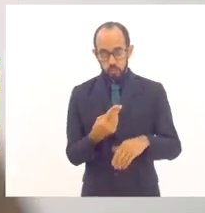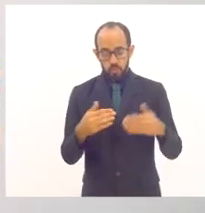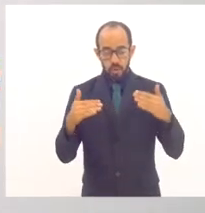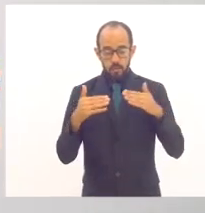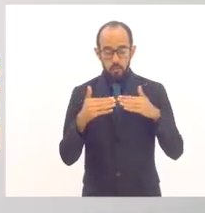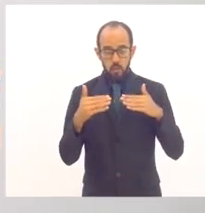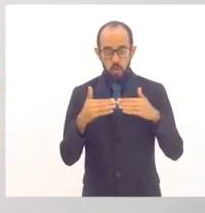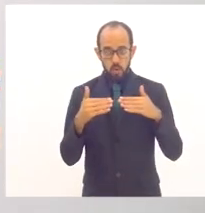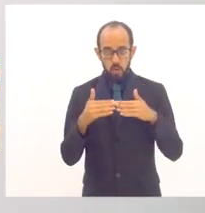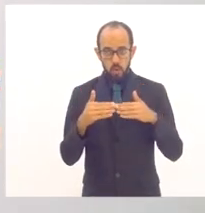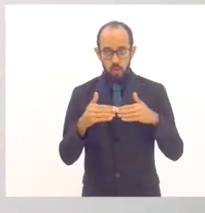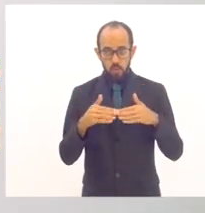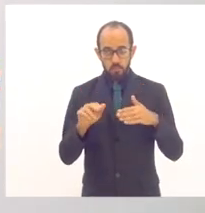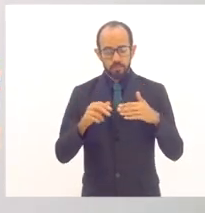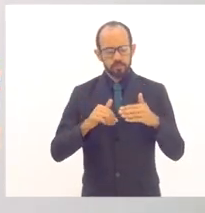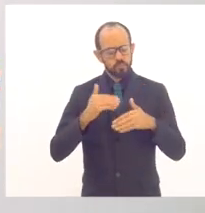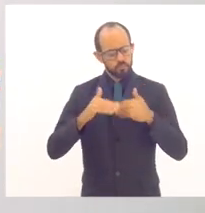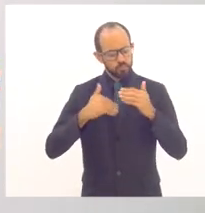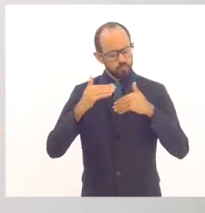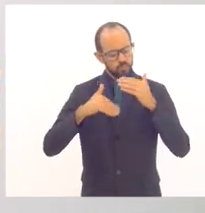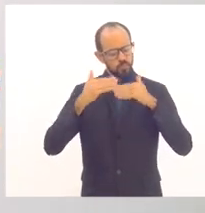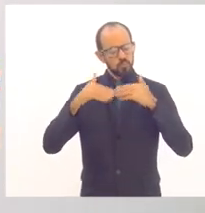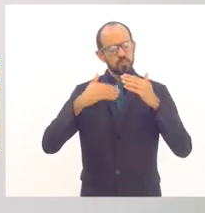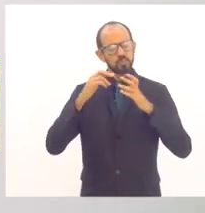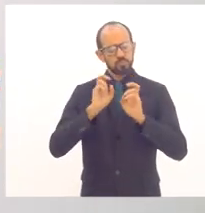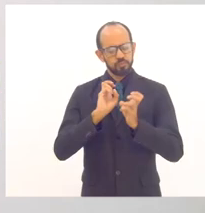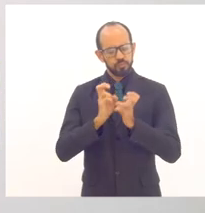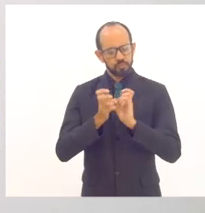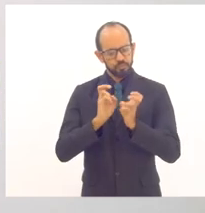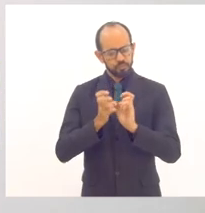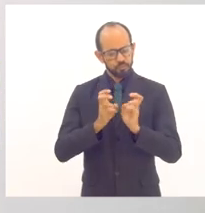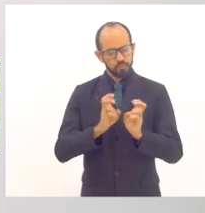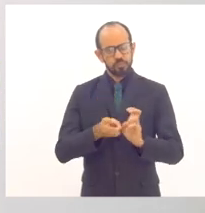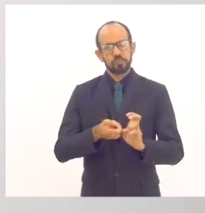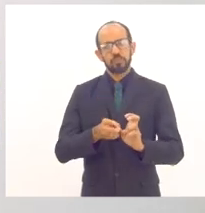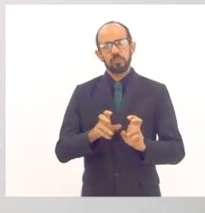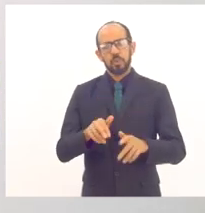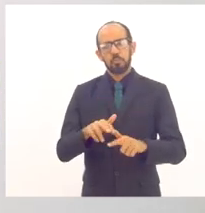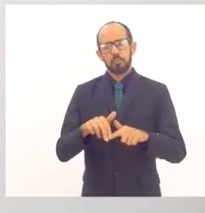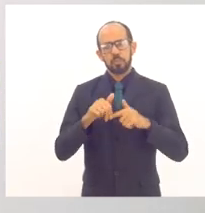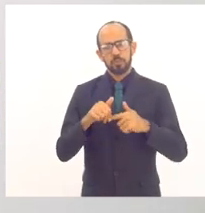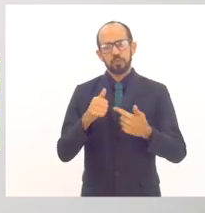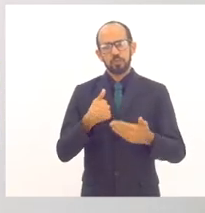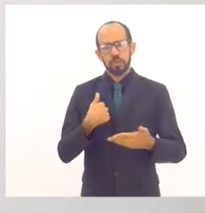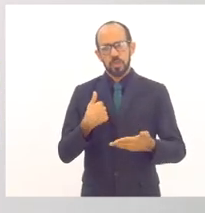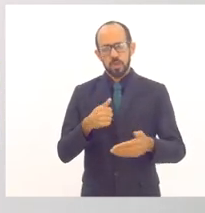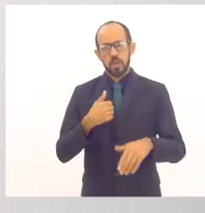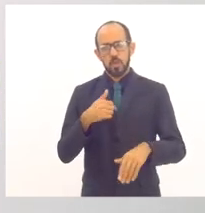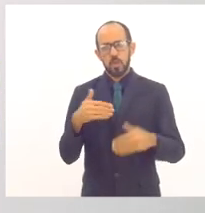favorável ao bom andamento da capoeira. Para isso, eu aprovo